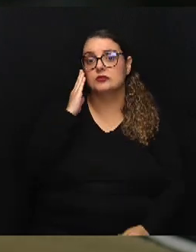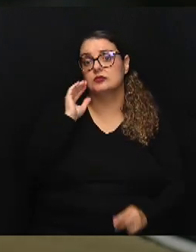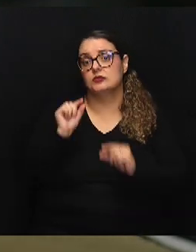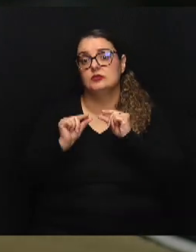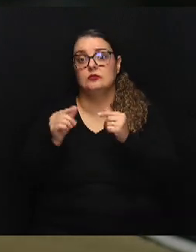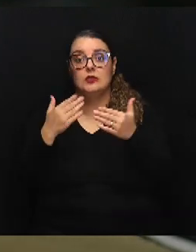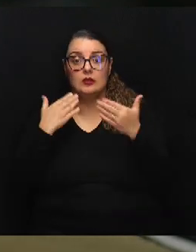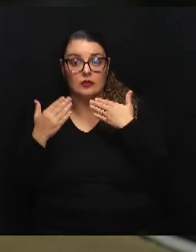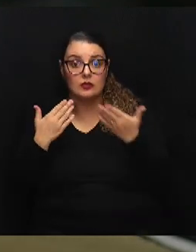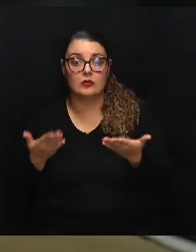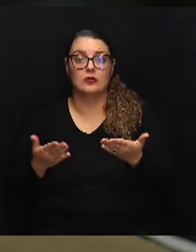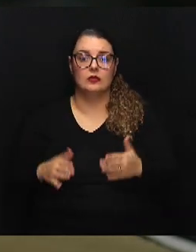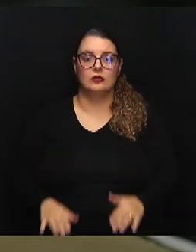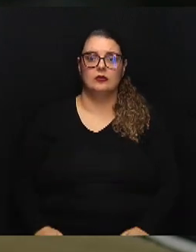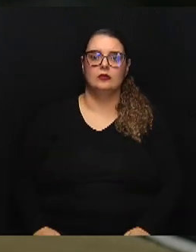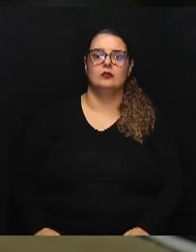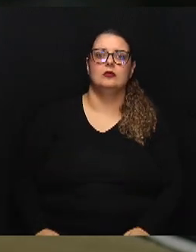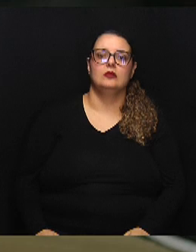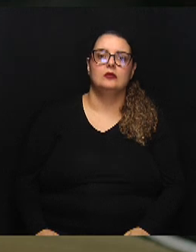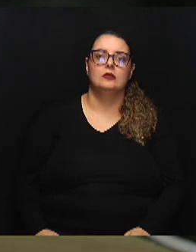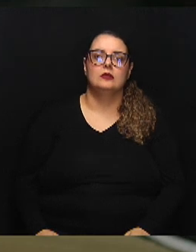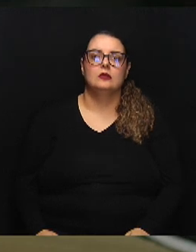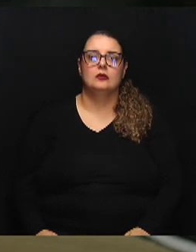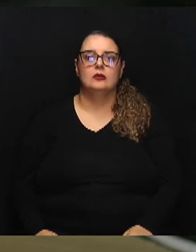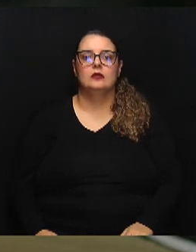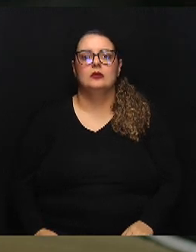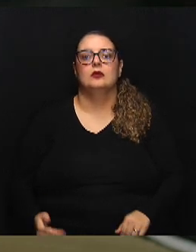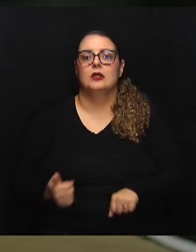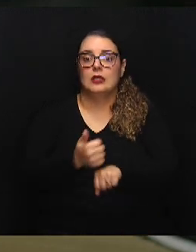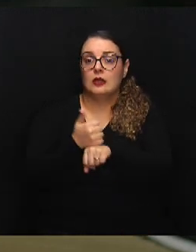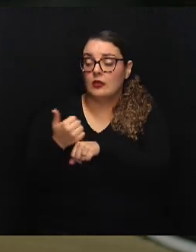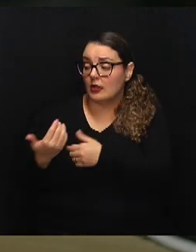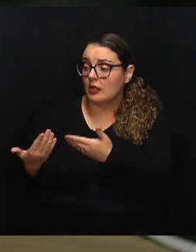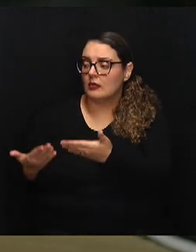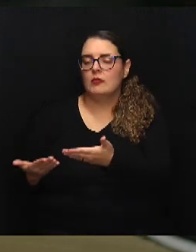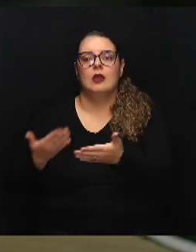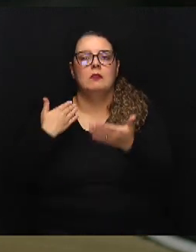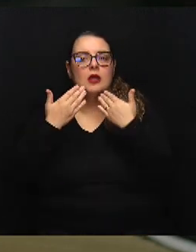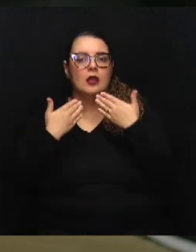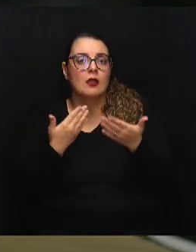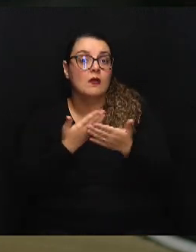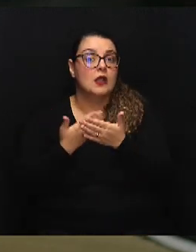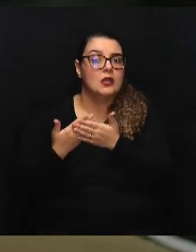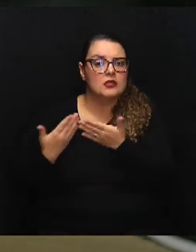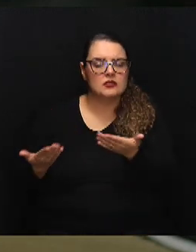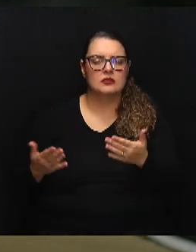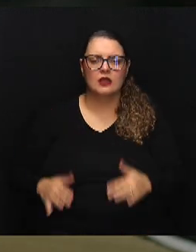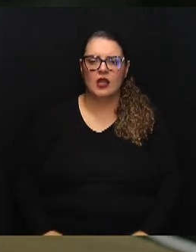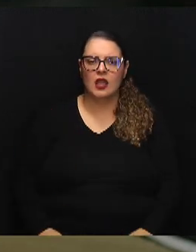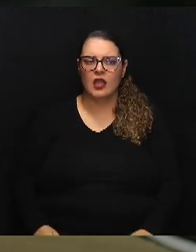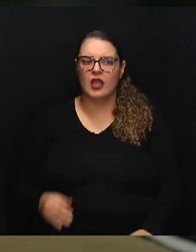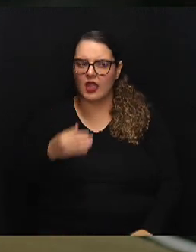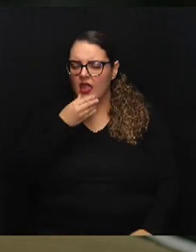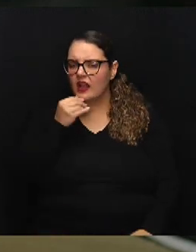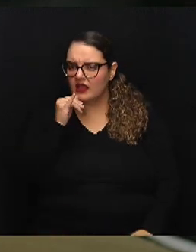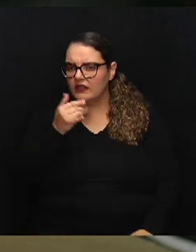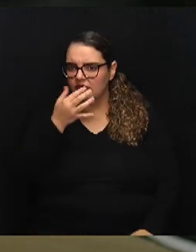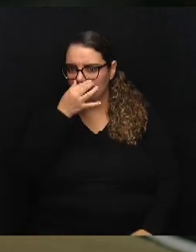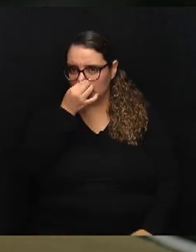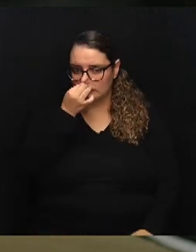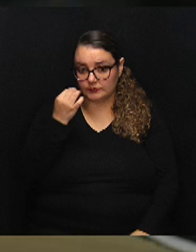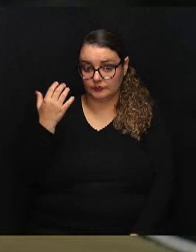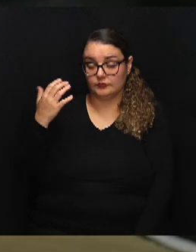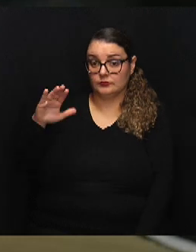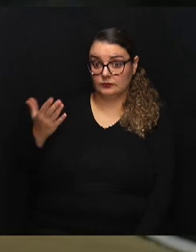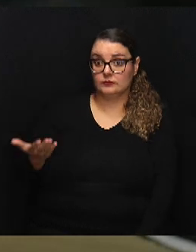né, para vir conversar com vocês, profissionais aqui no nosso Estúdio Câmara, ele fala da